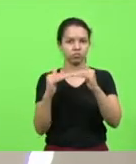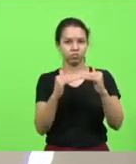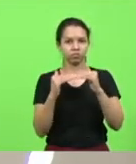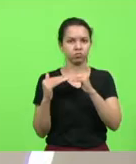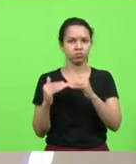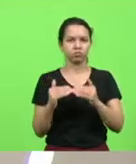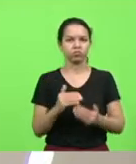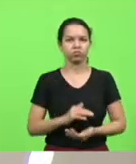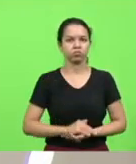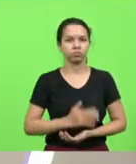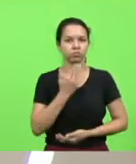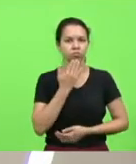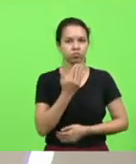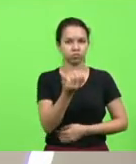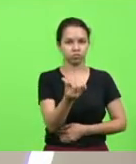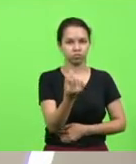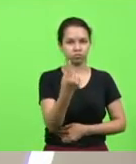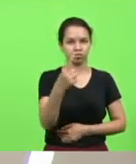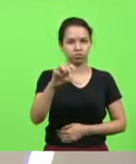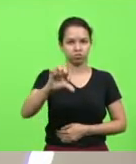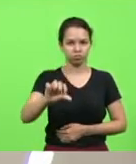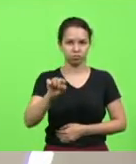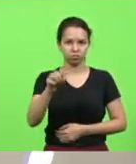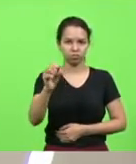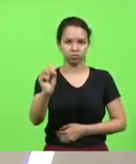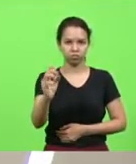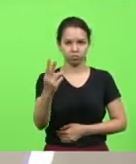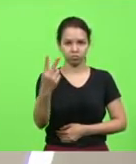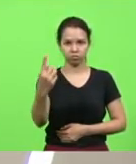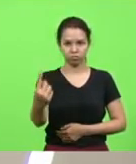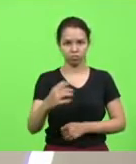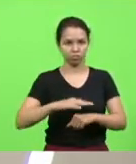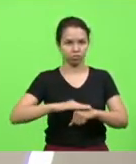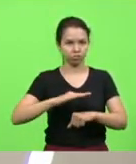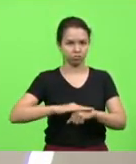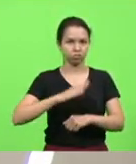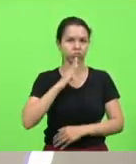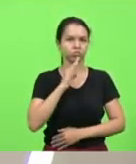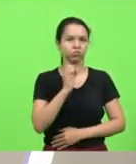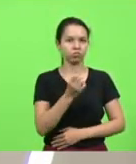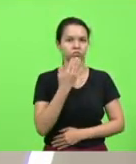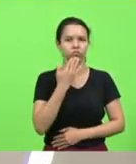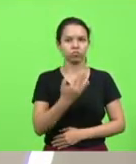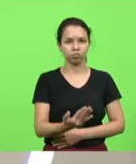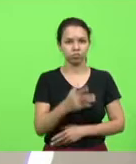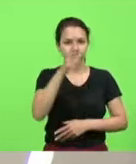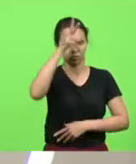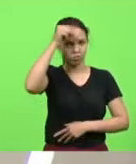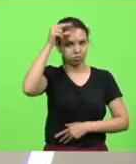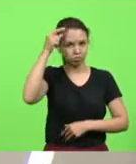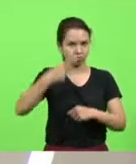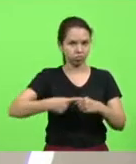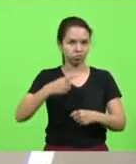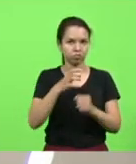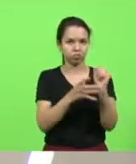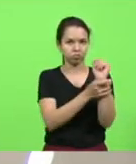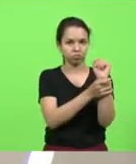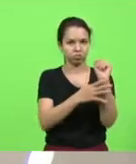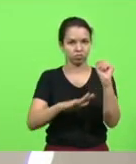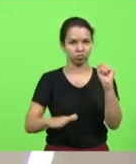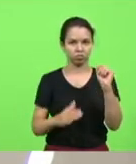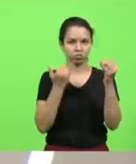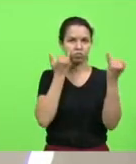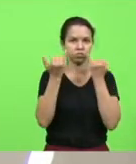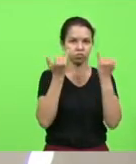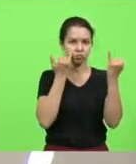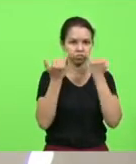unanimidade. Requerimento 619.8/2021, autoria deputado Bruno Souza, solicitando ao prefeito do município de São José informações